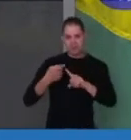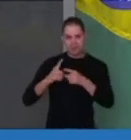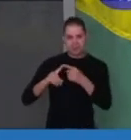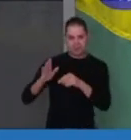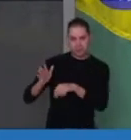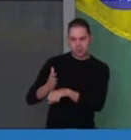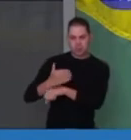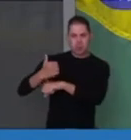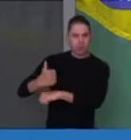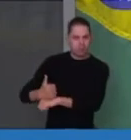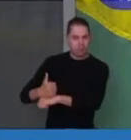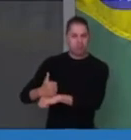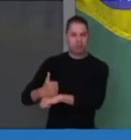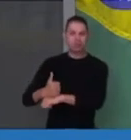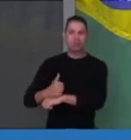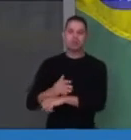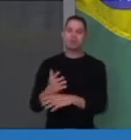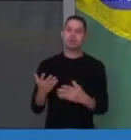é uma